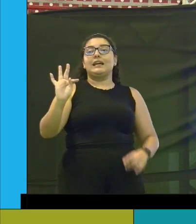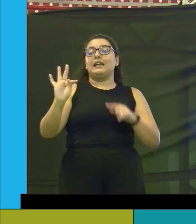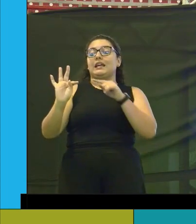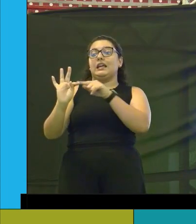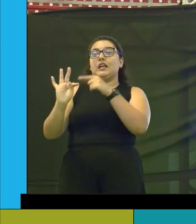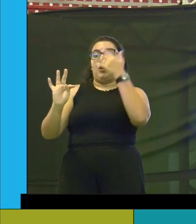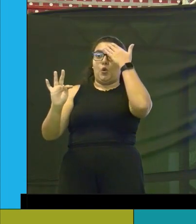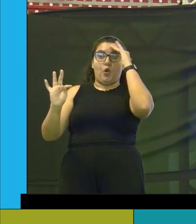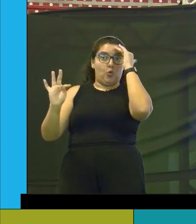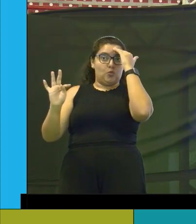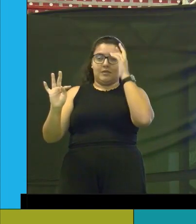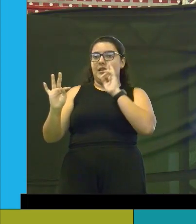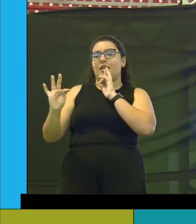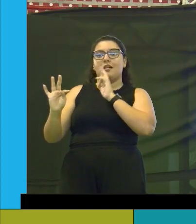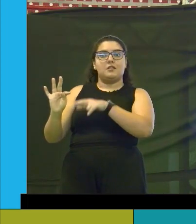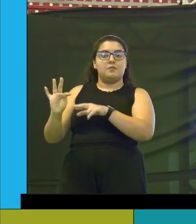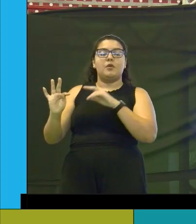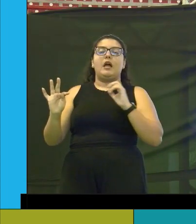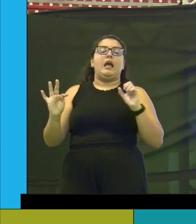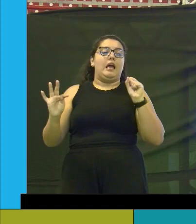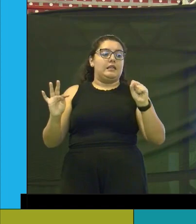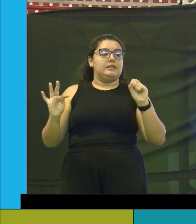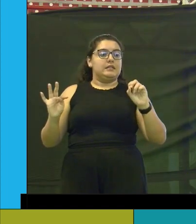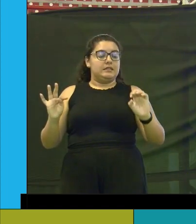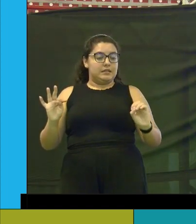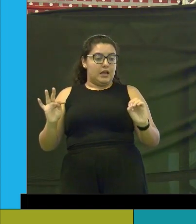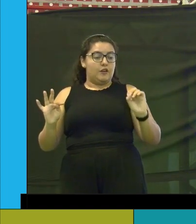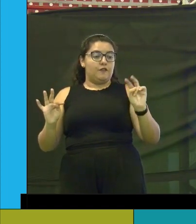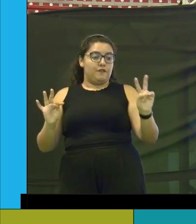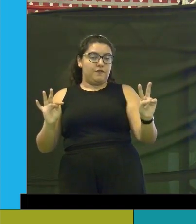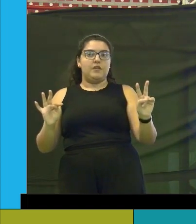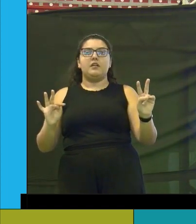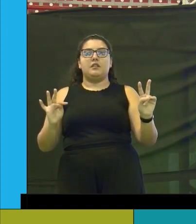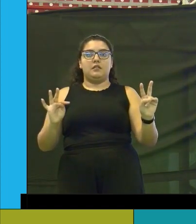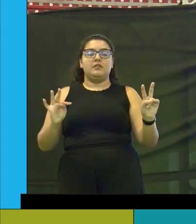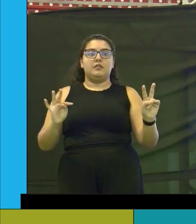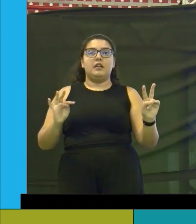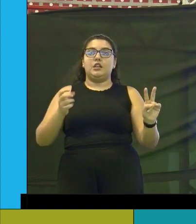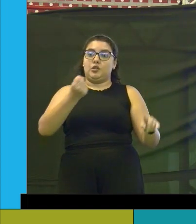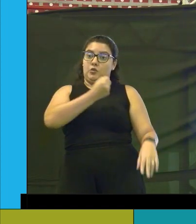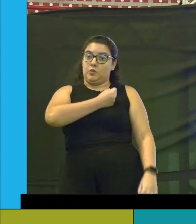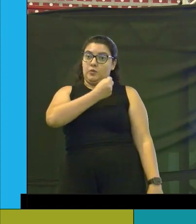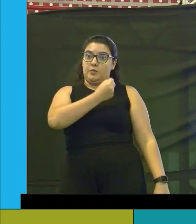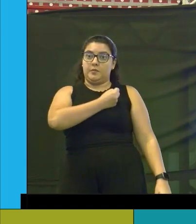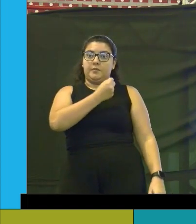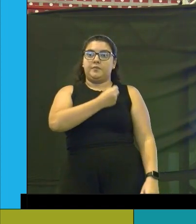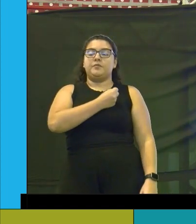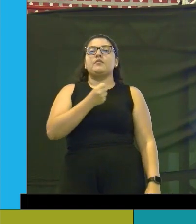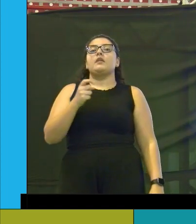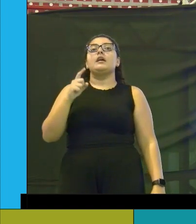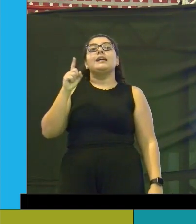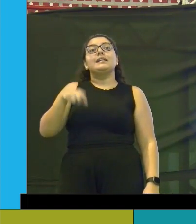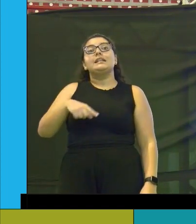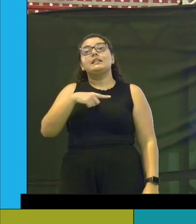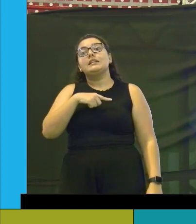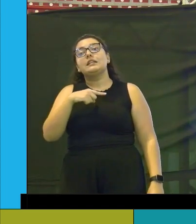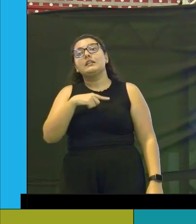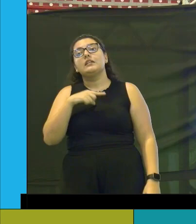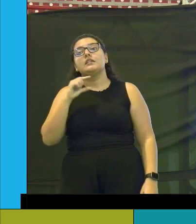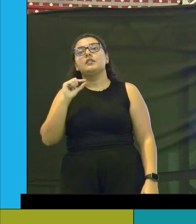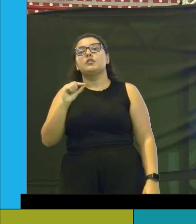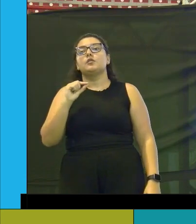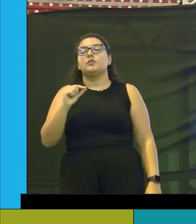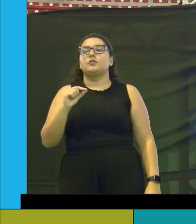o S0 e V são constantes, são valores numéricos. A incógnita T, ela tem expoente